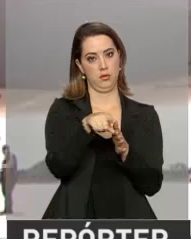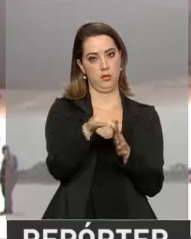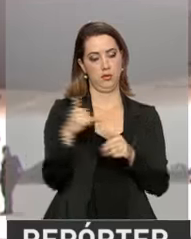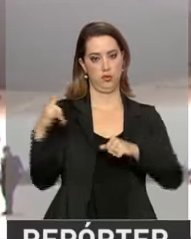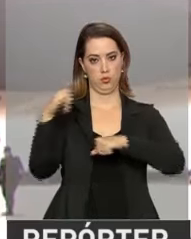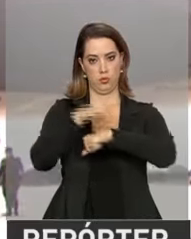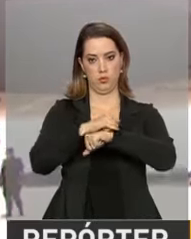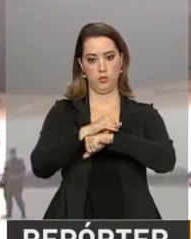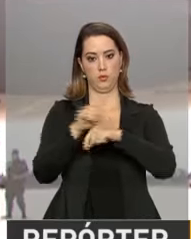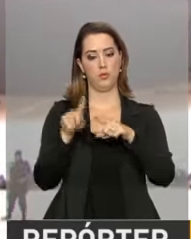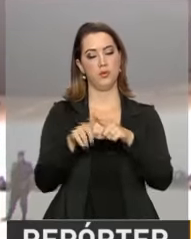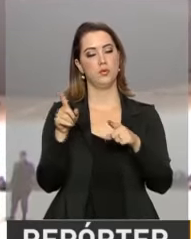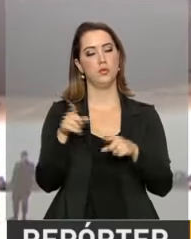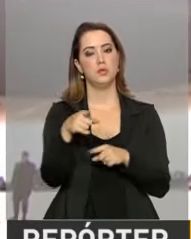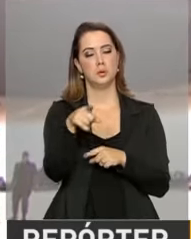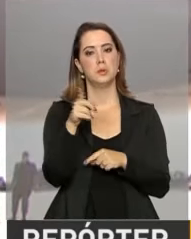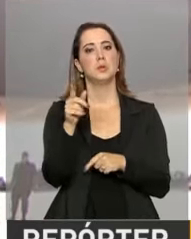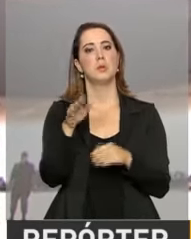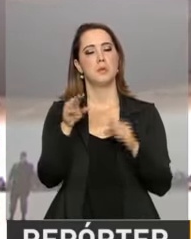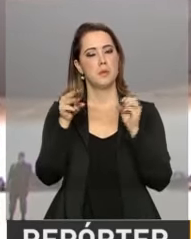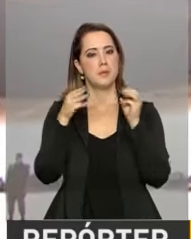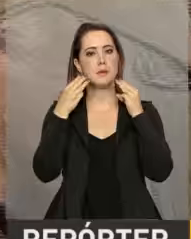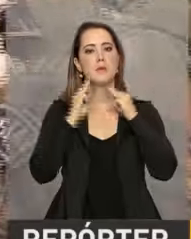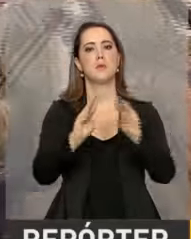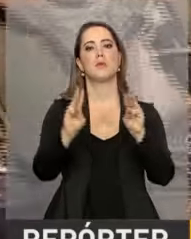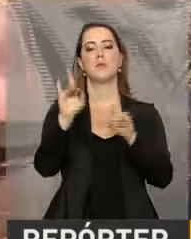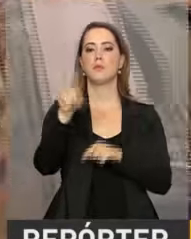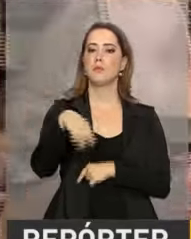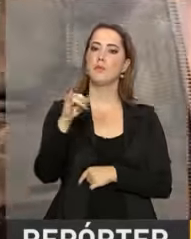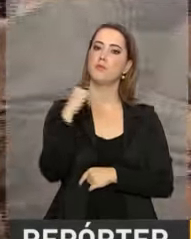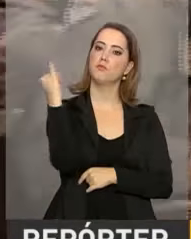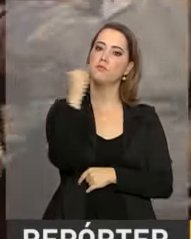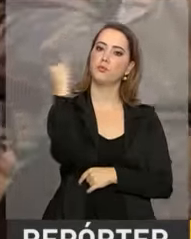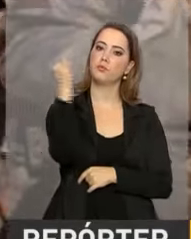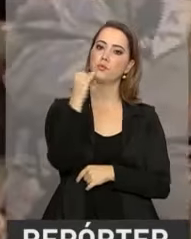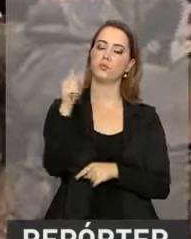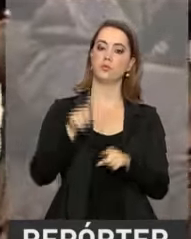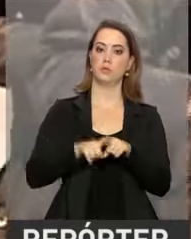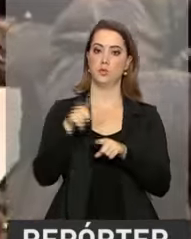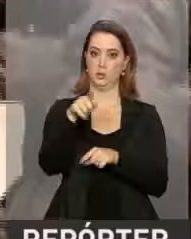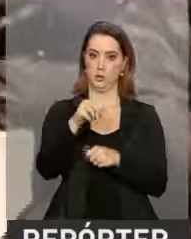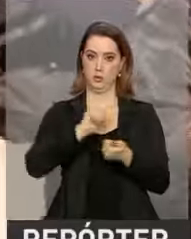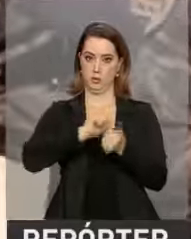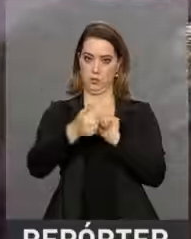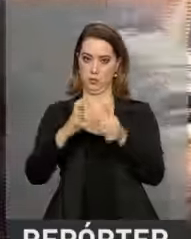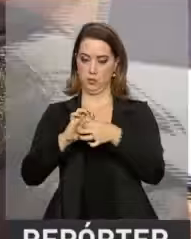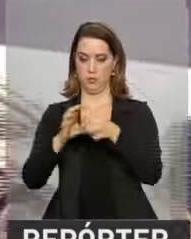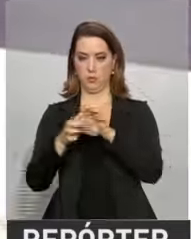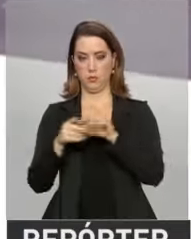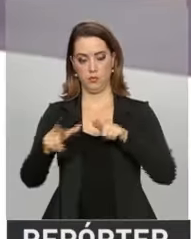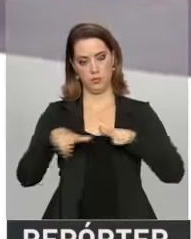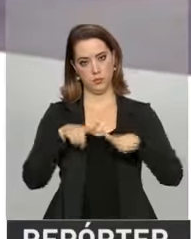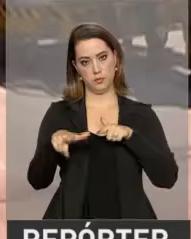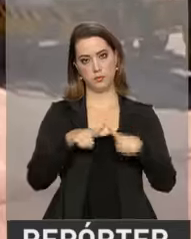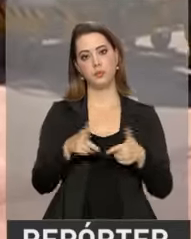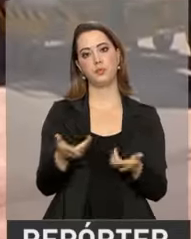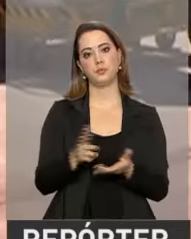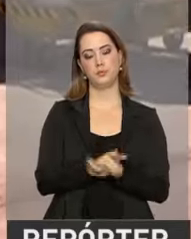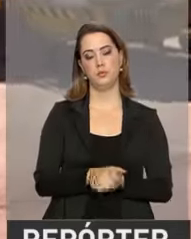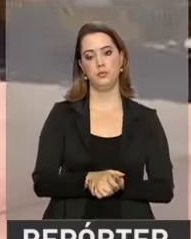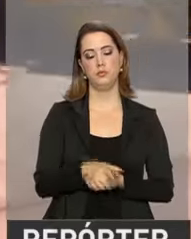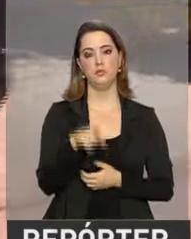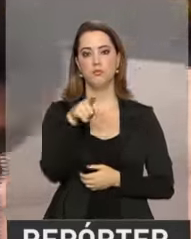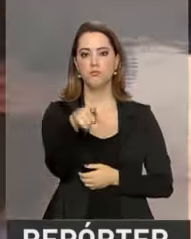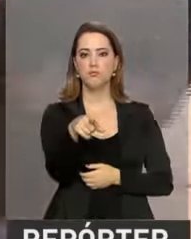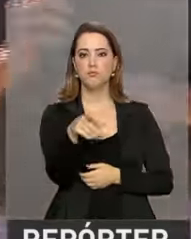longo, mas a missão é das mais importantes. Os militares vão atuar nas Olimpíadas e Paralimpíadas no Rio de Janeiro. Nessa